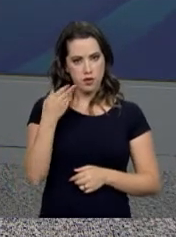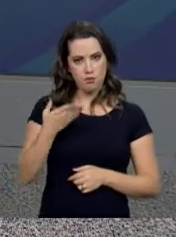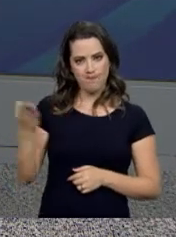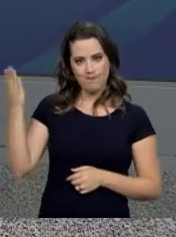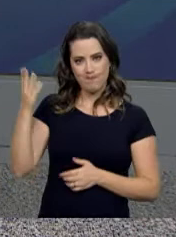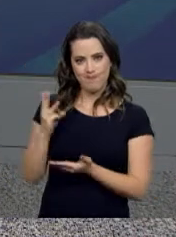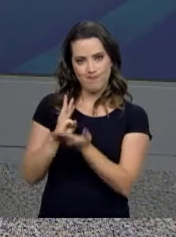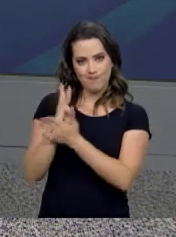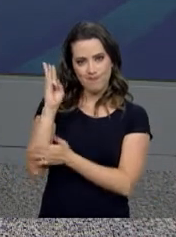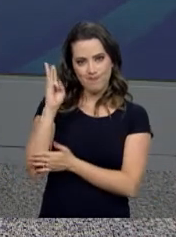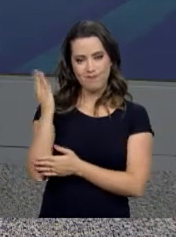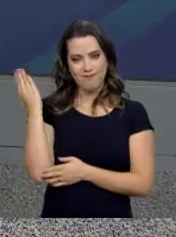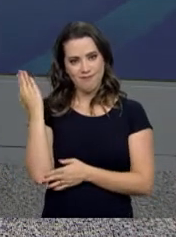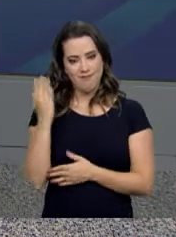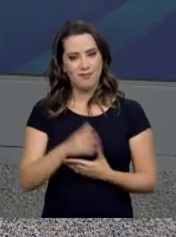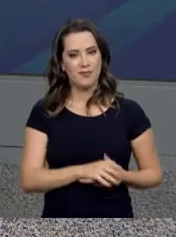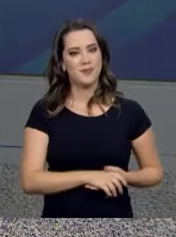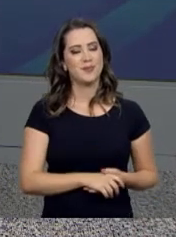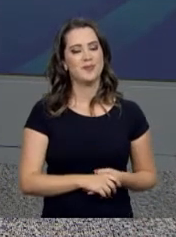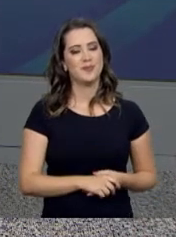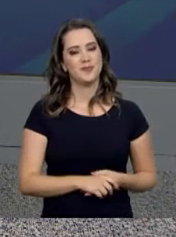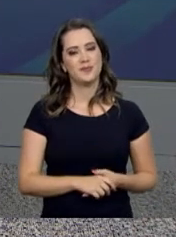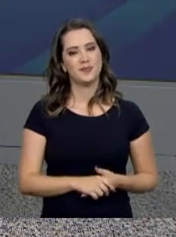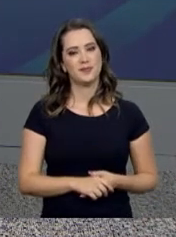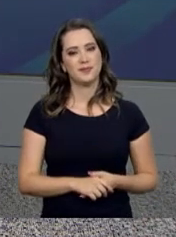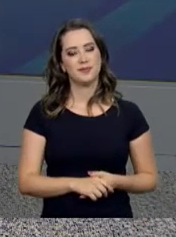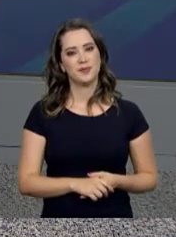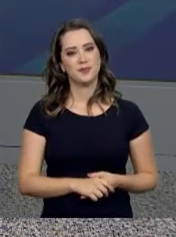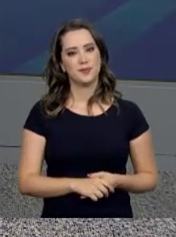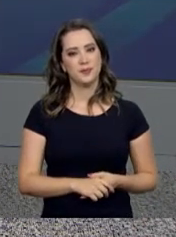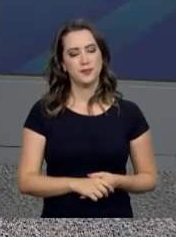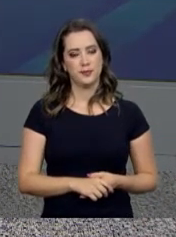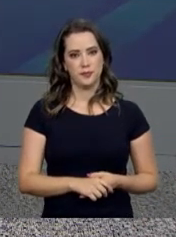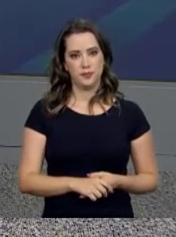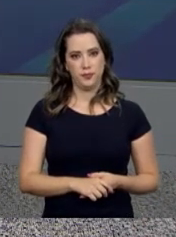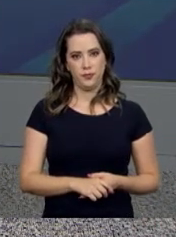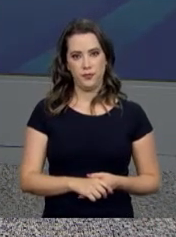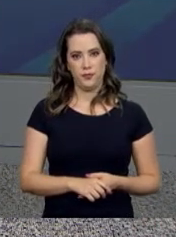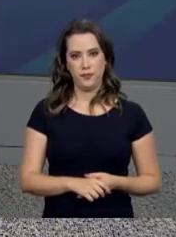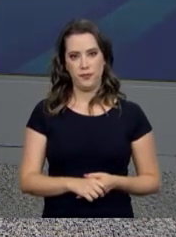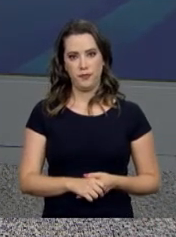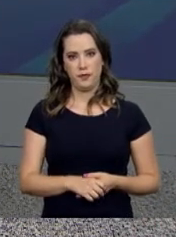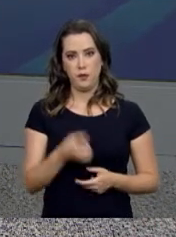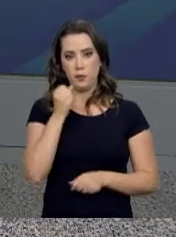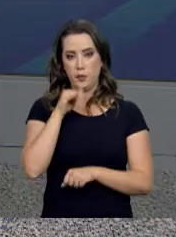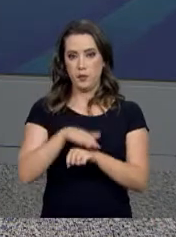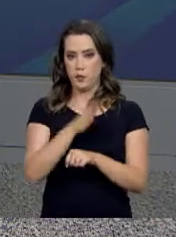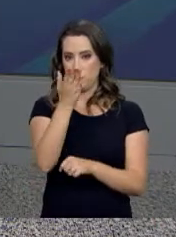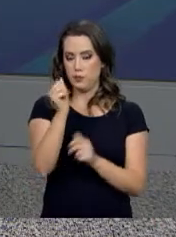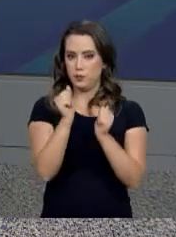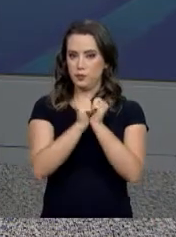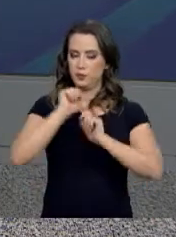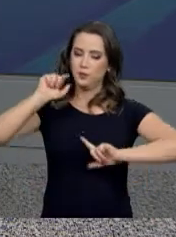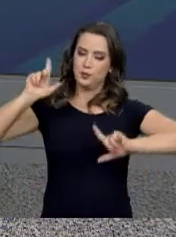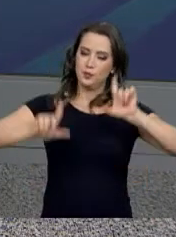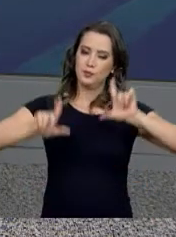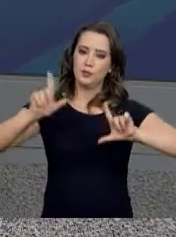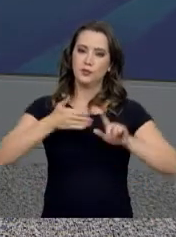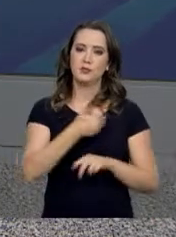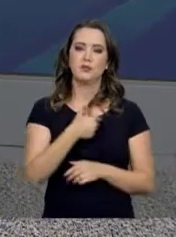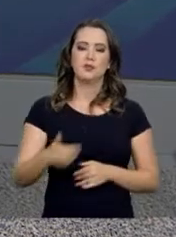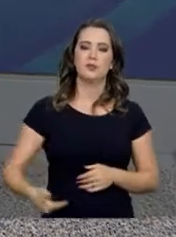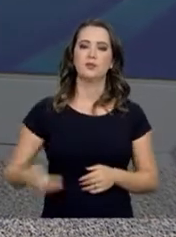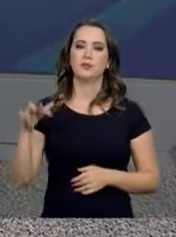619-9359-5084. Uma boa noite para você e continue com a gente aqui na